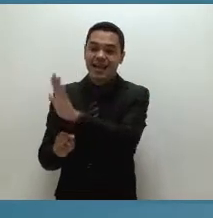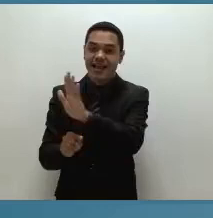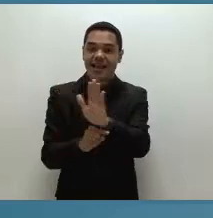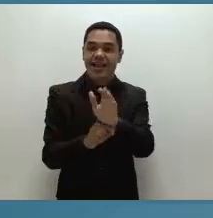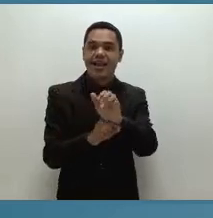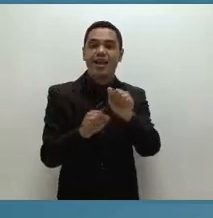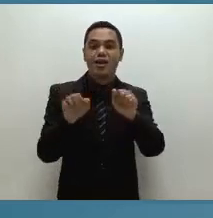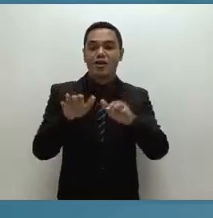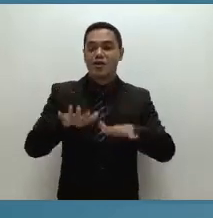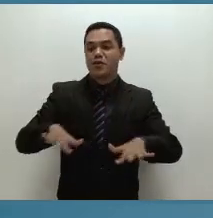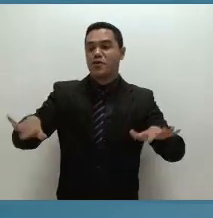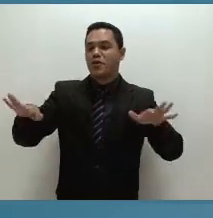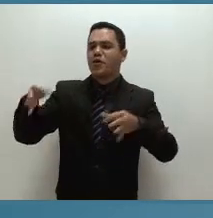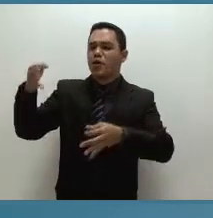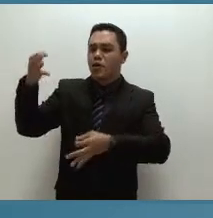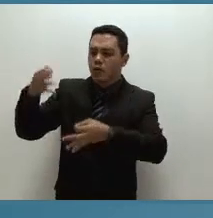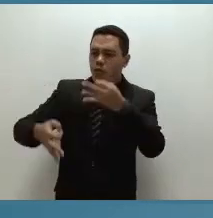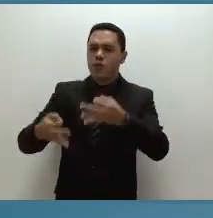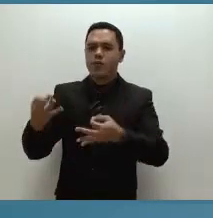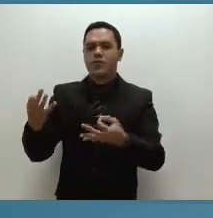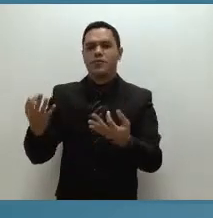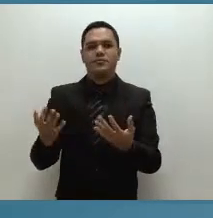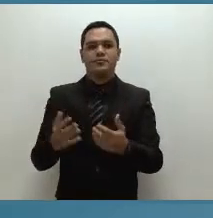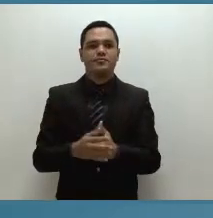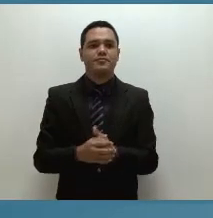funcionário e prestar com a justiça.